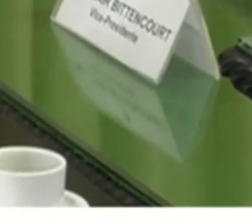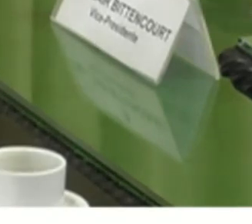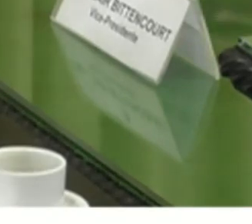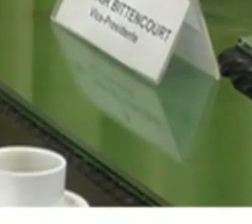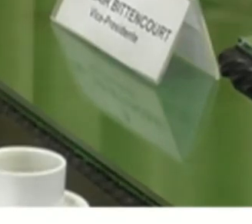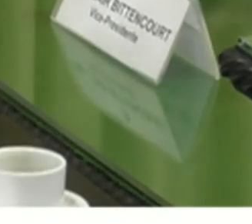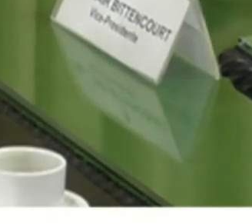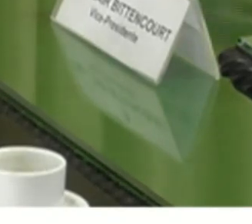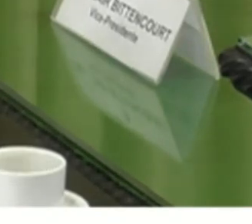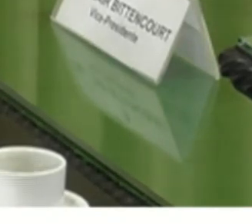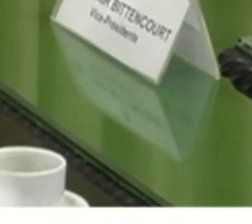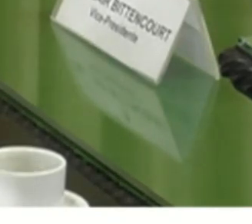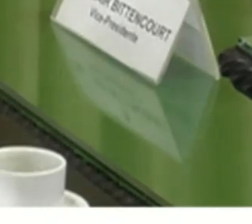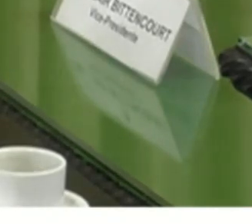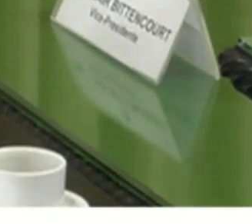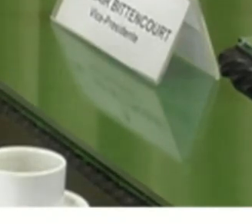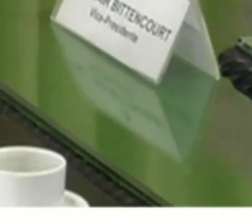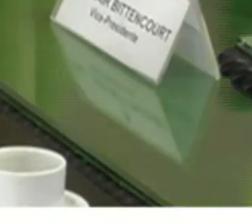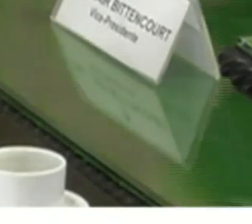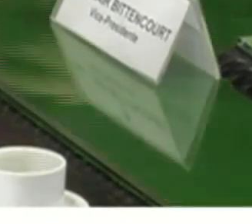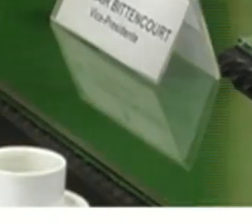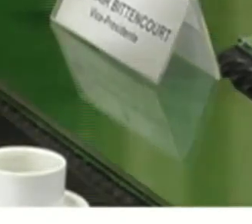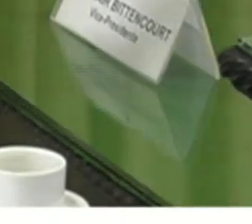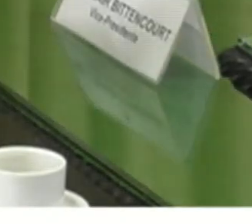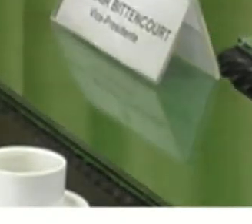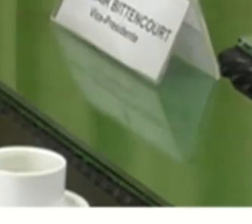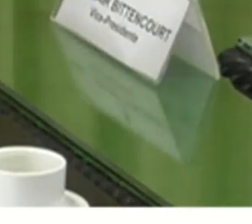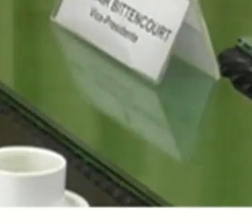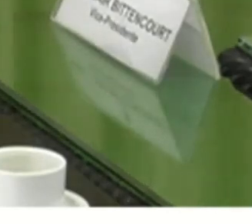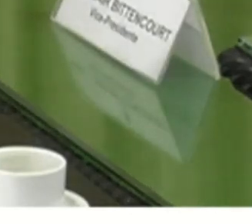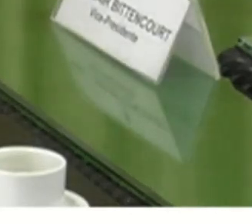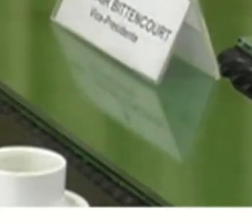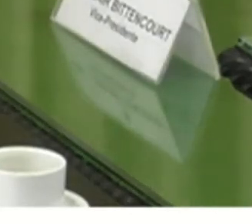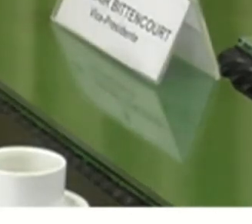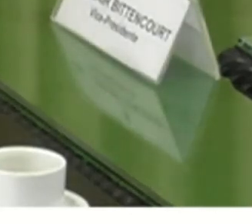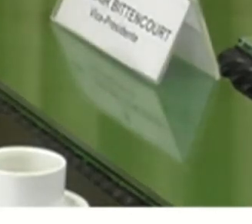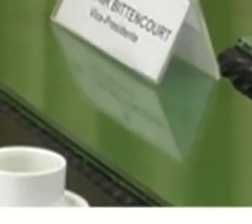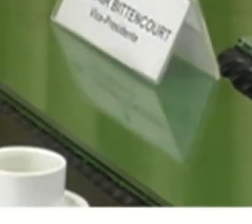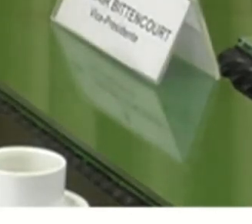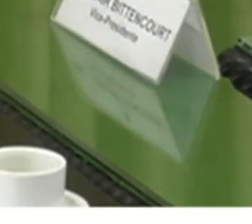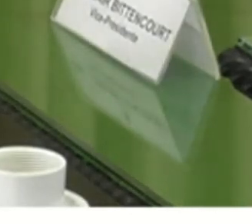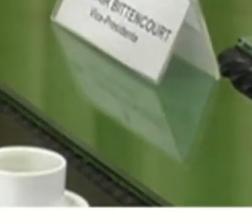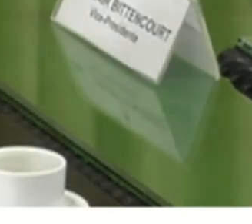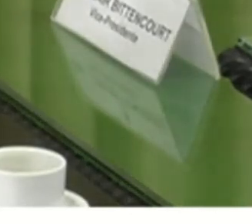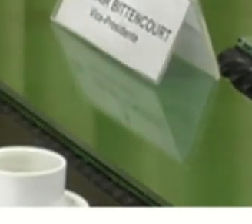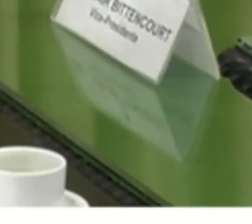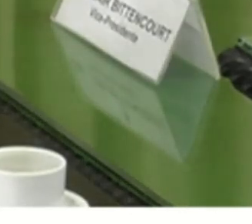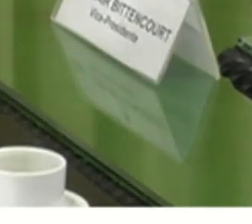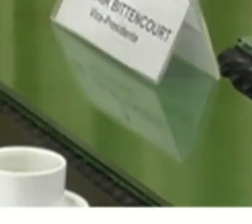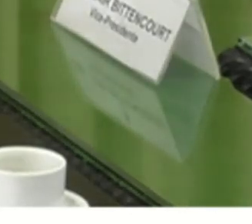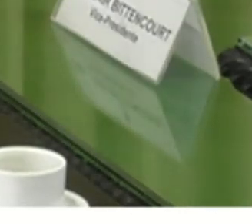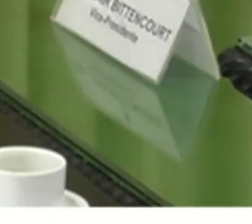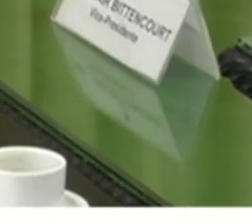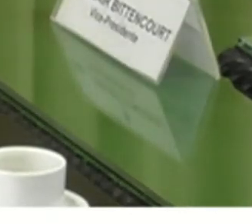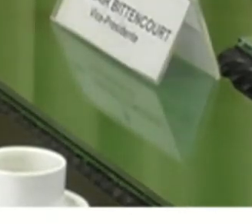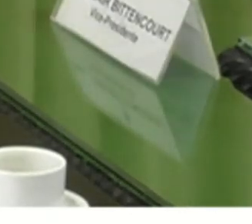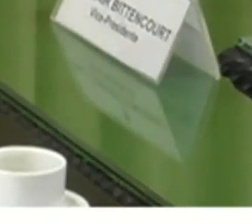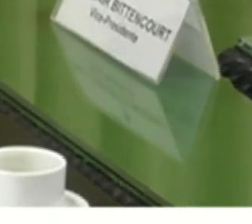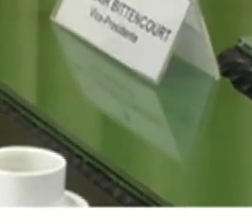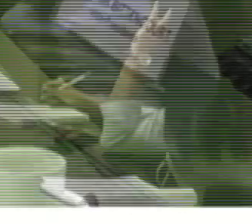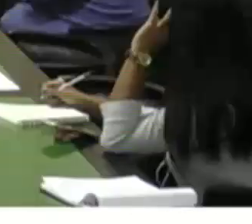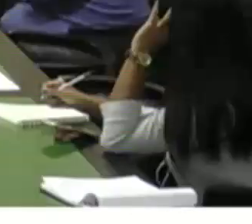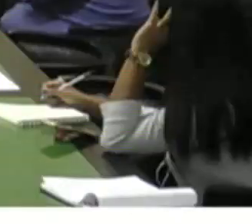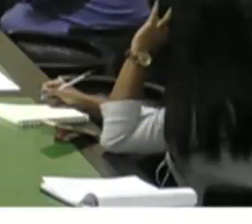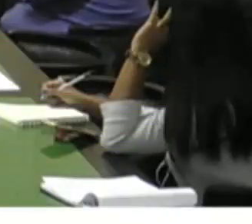modo a chegar a um valor e cobrar geral igual? É só ganha-ganha. Mas, por favor.